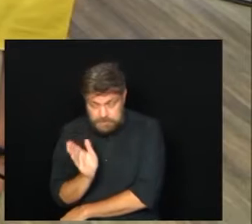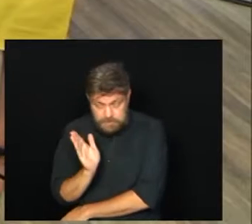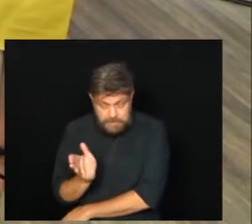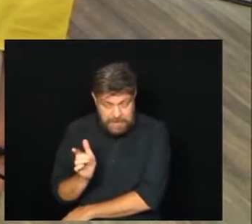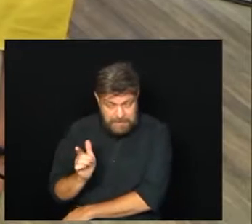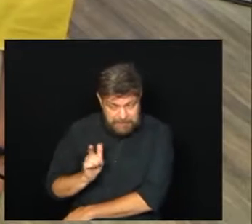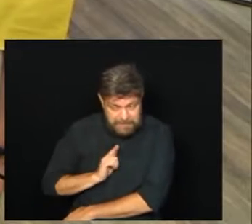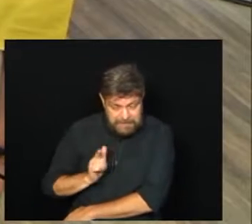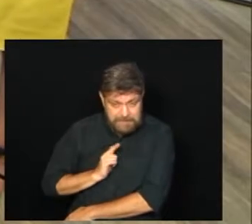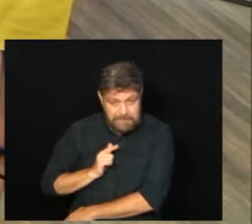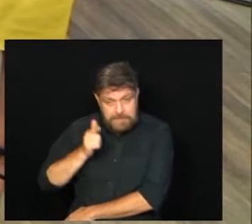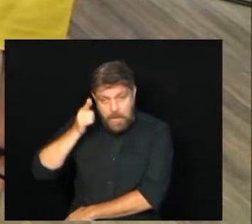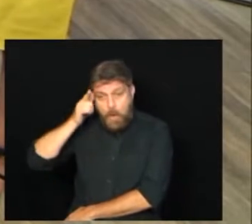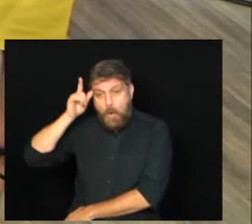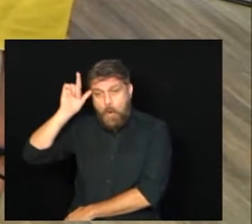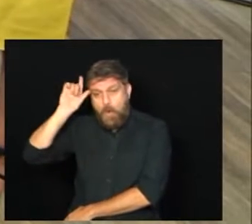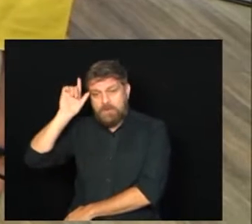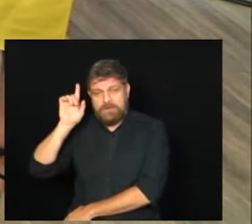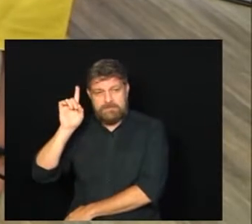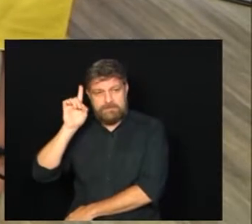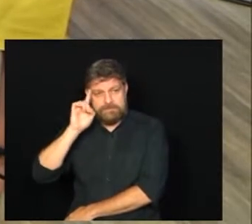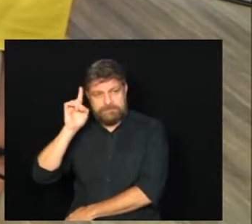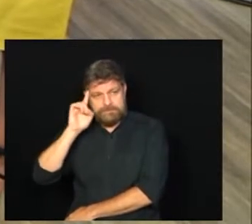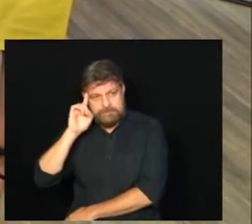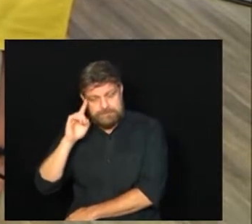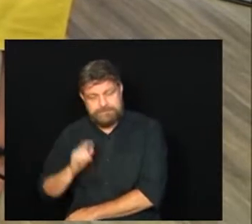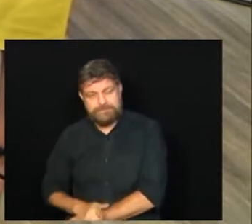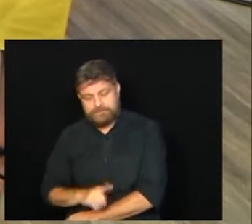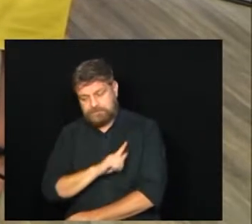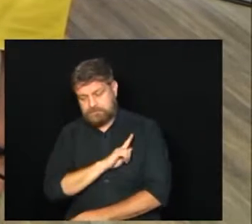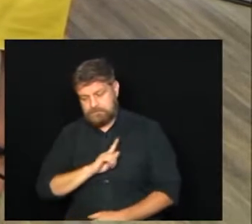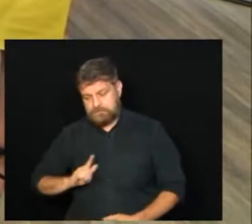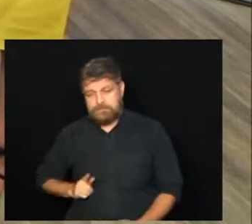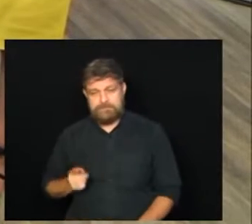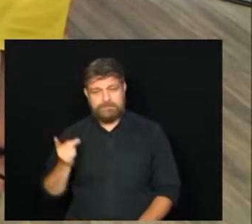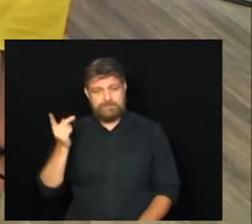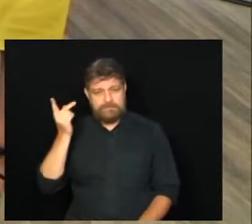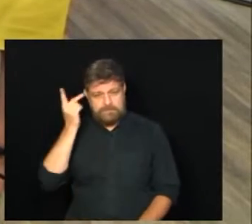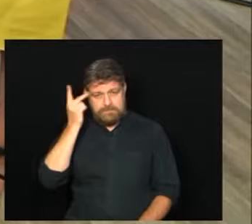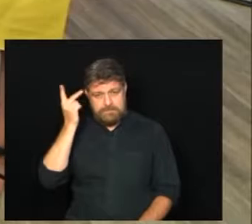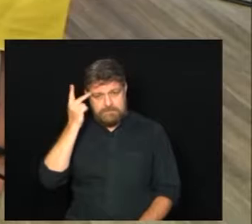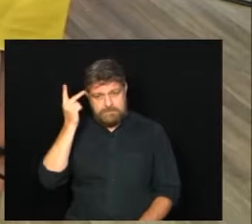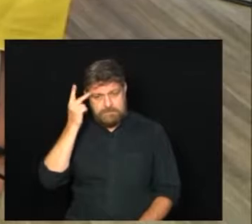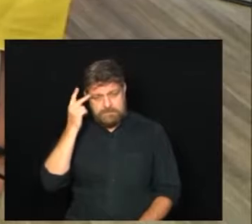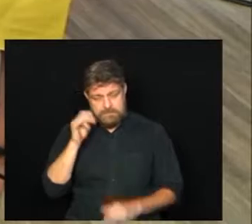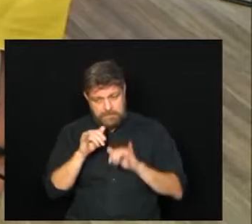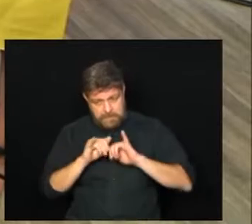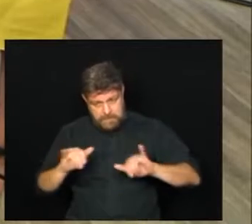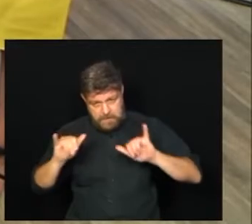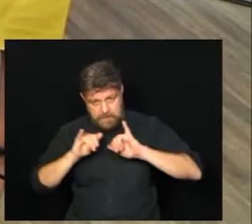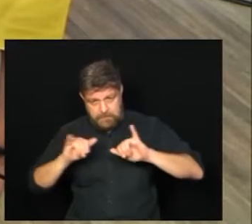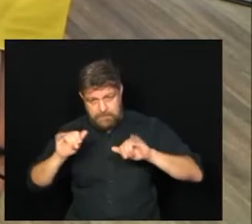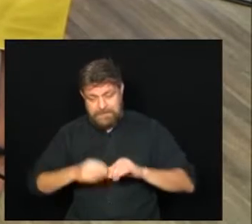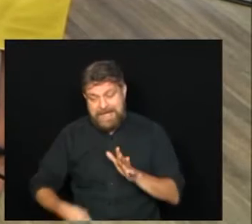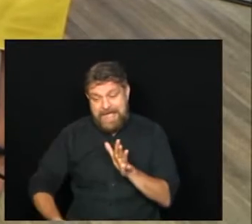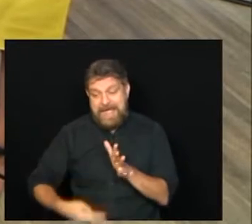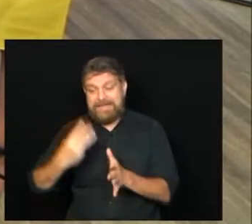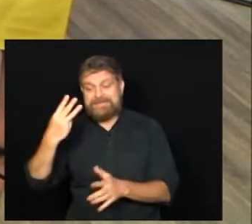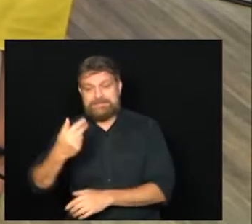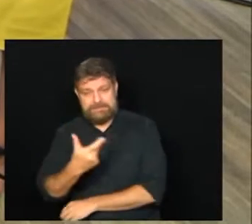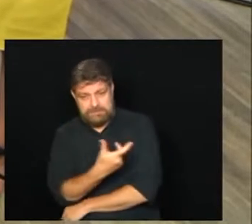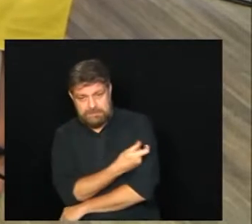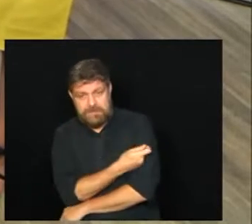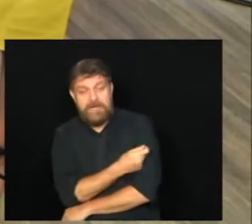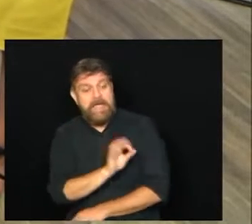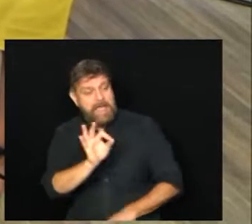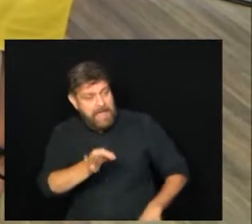previsto? Ontem foi dia de coletiva do governador João Dória e ele abordou este assunto da terceira dose. Ontem